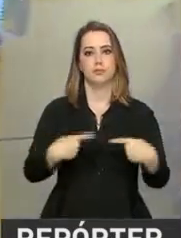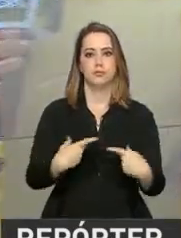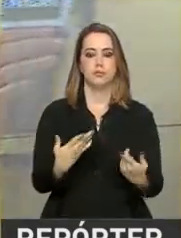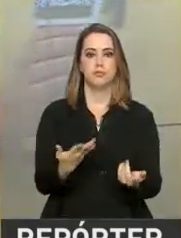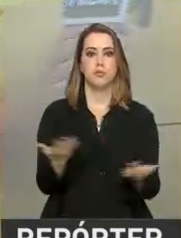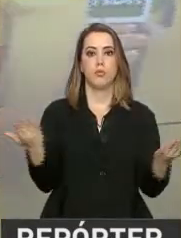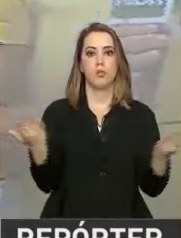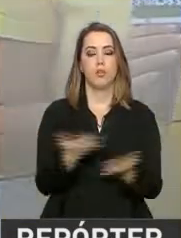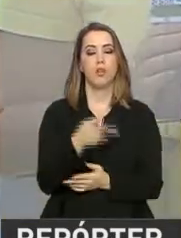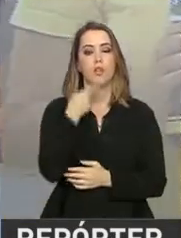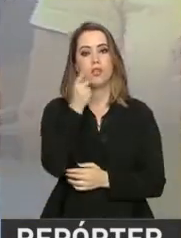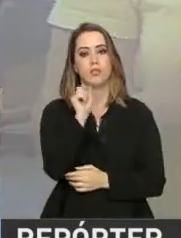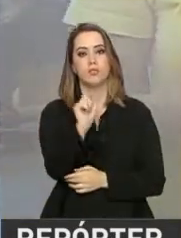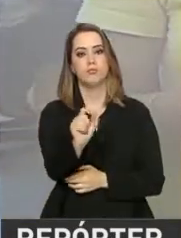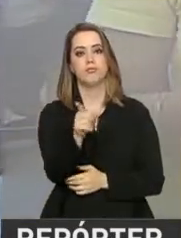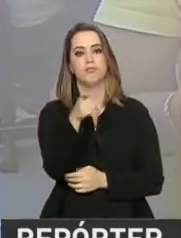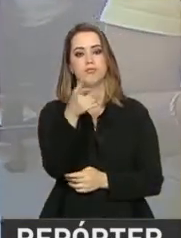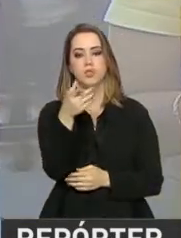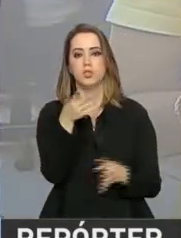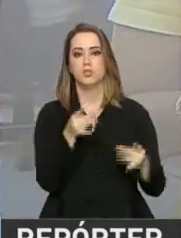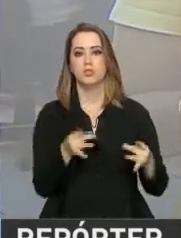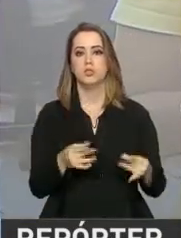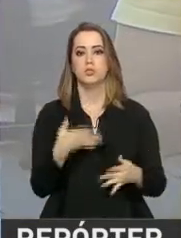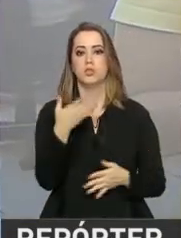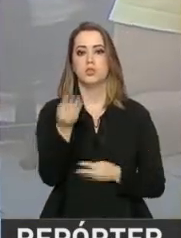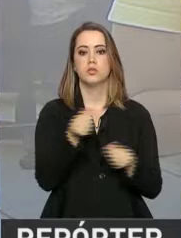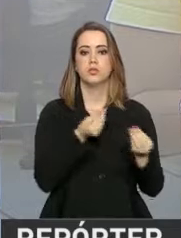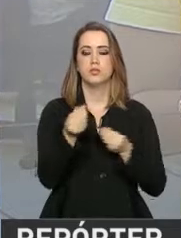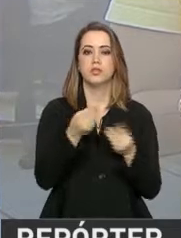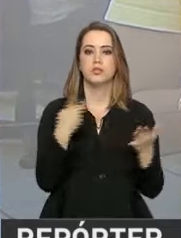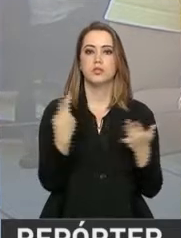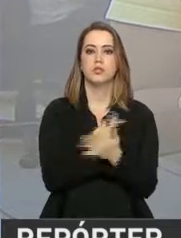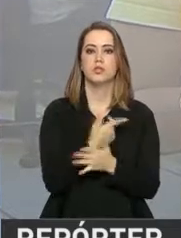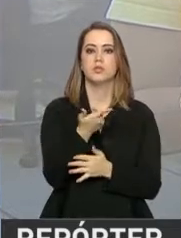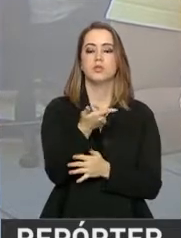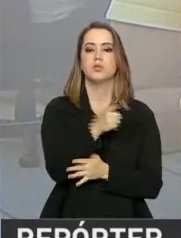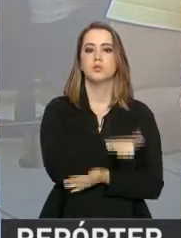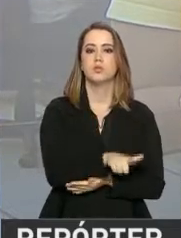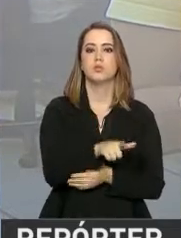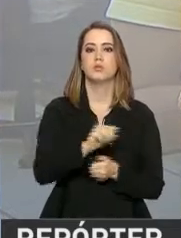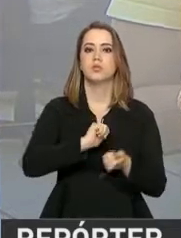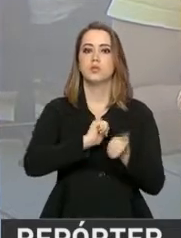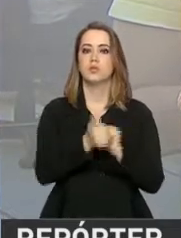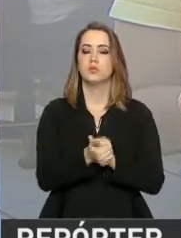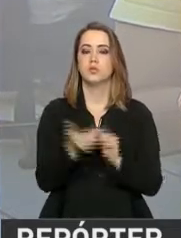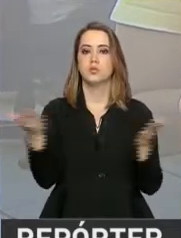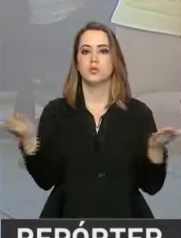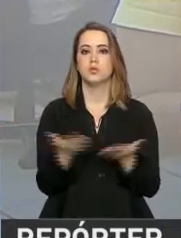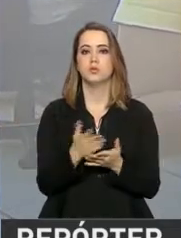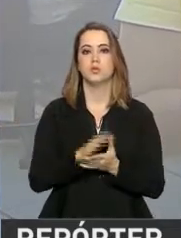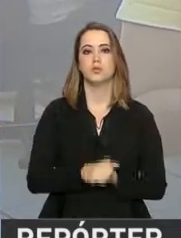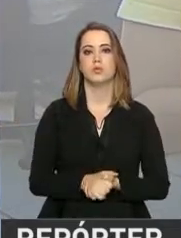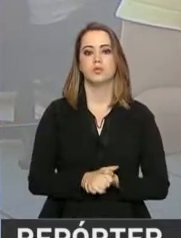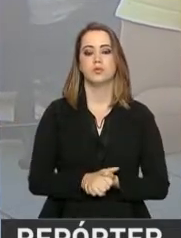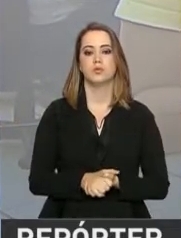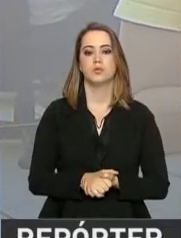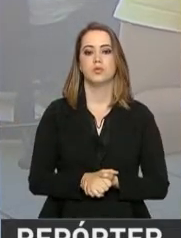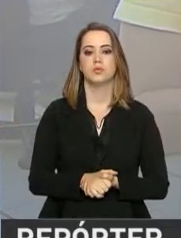converso agora. Luana, conta pra gente do desempenho de outros atletas brasileiros hoje. Boa tarde.